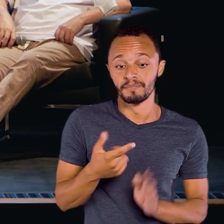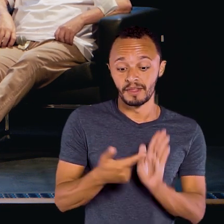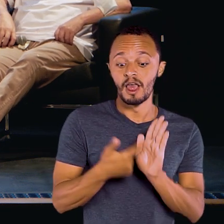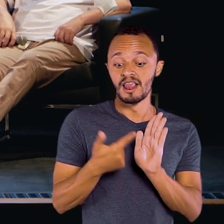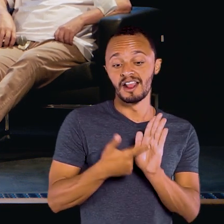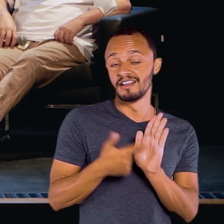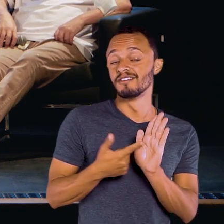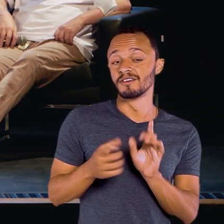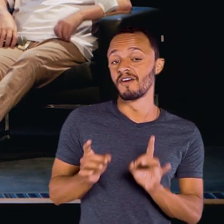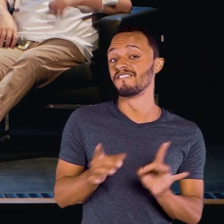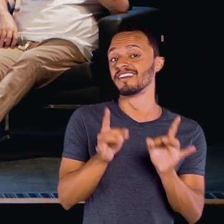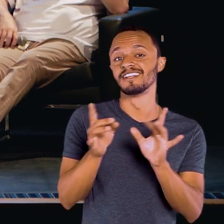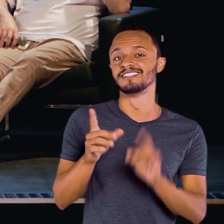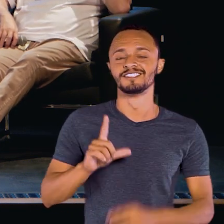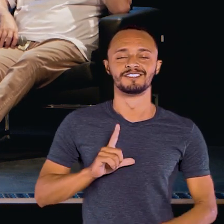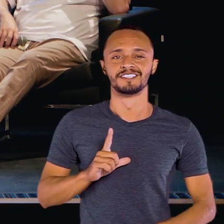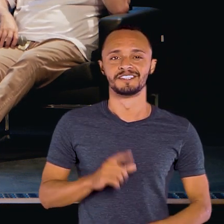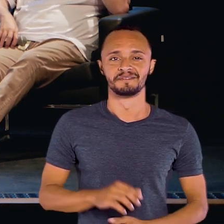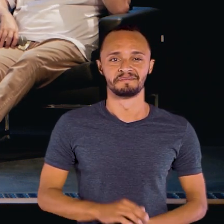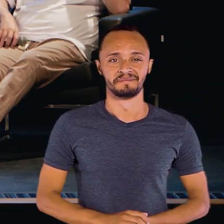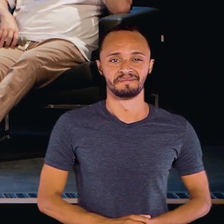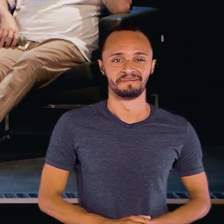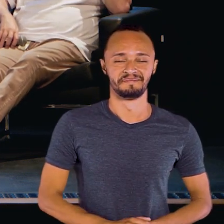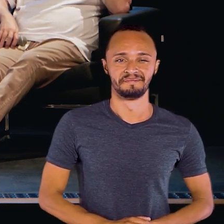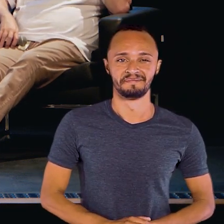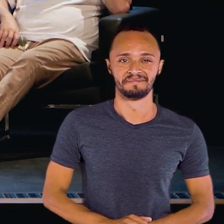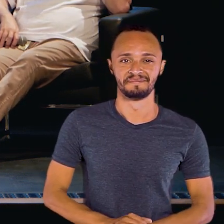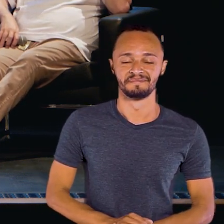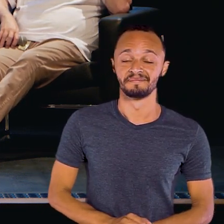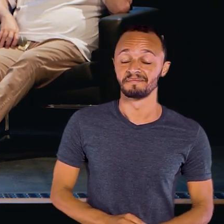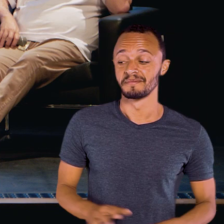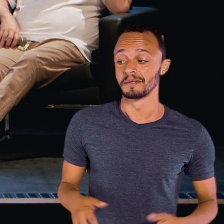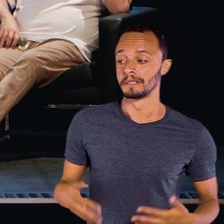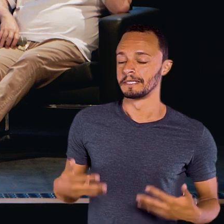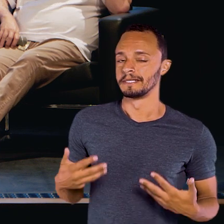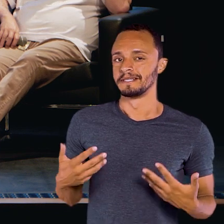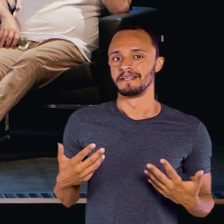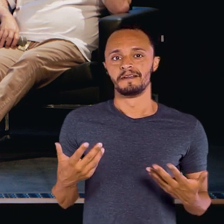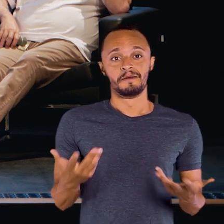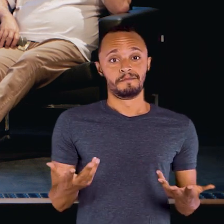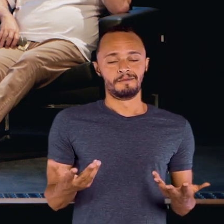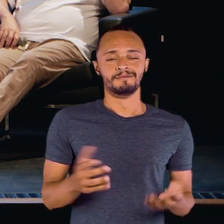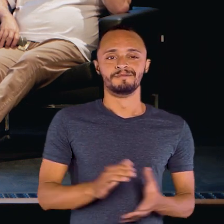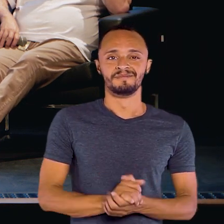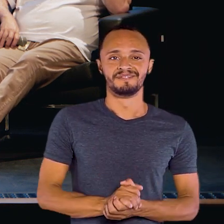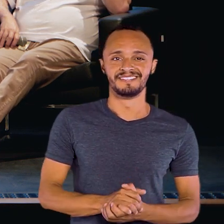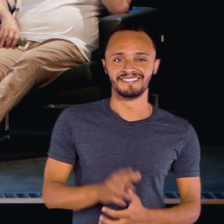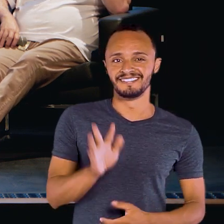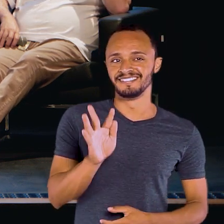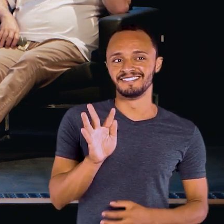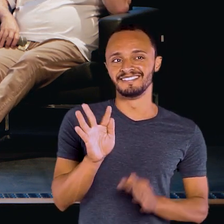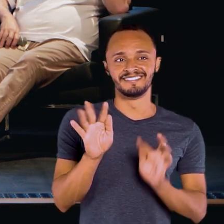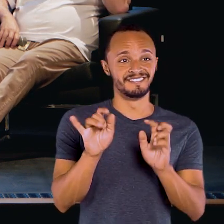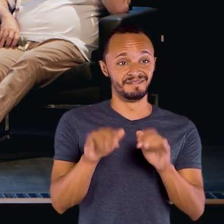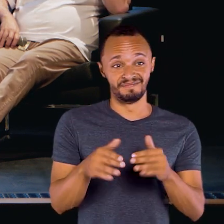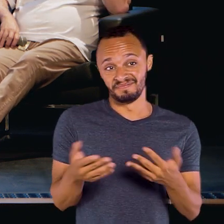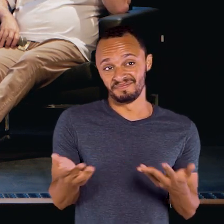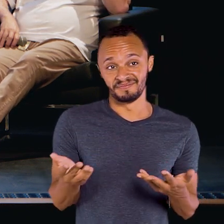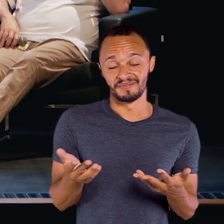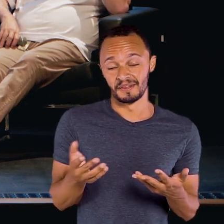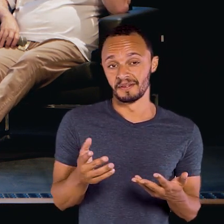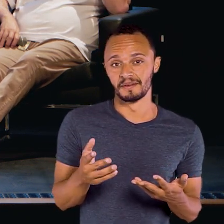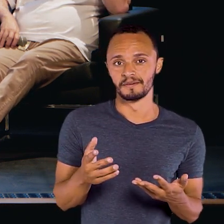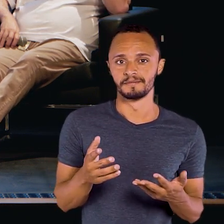Hoje? Hoje? Bom, enfim, Eliana, a gente tá paramos aí